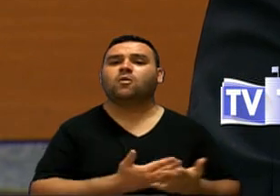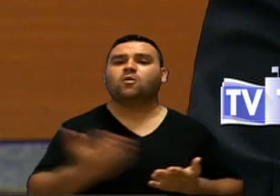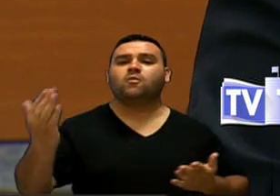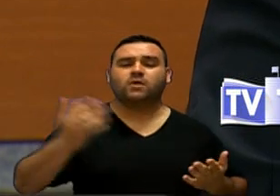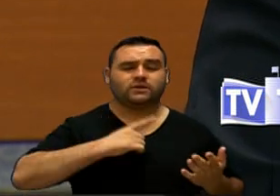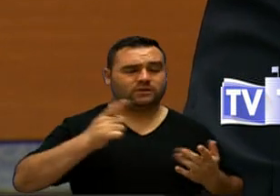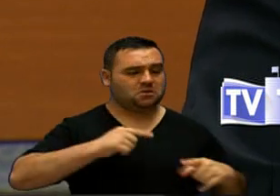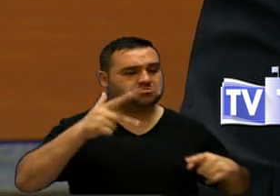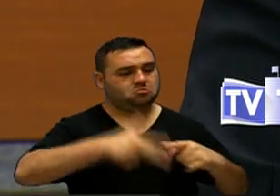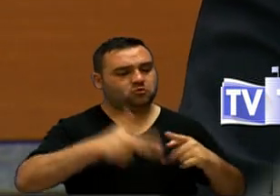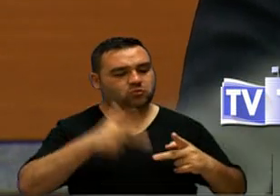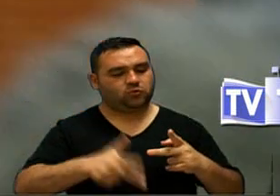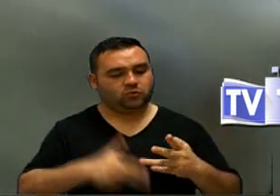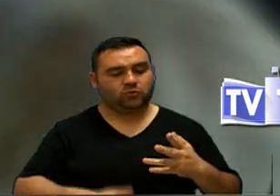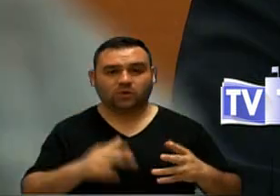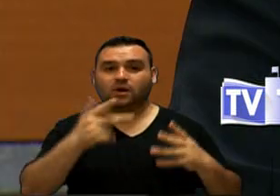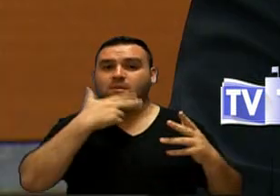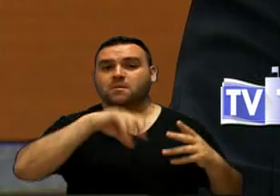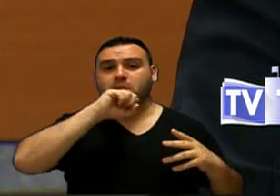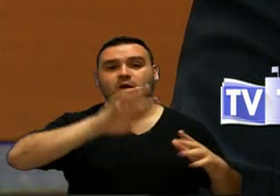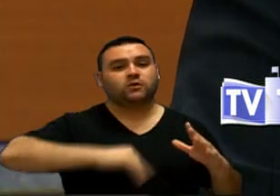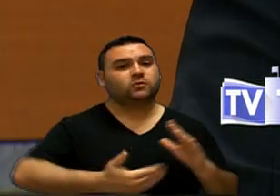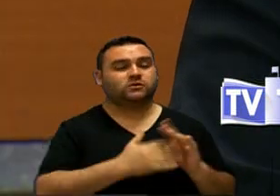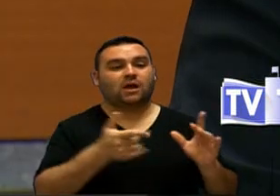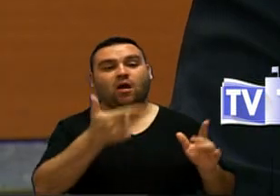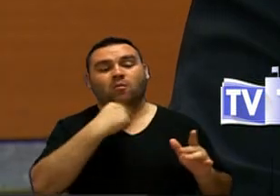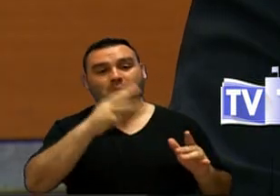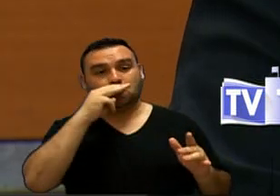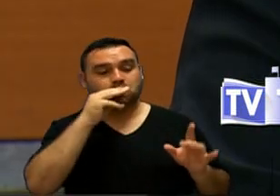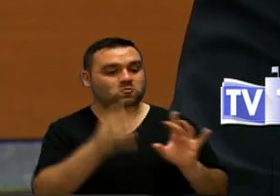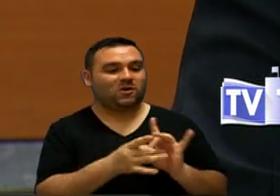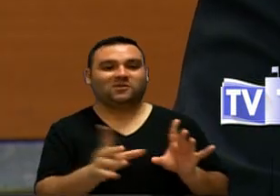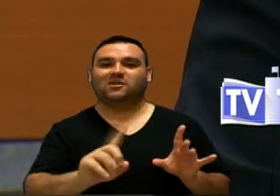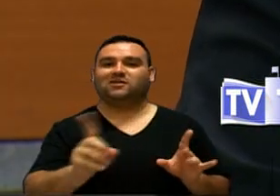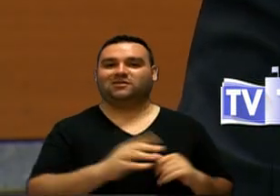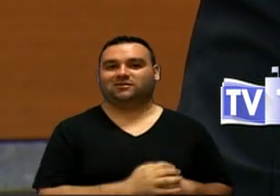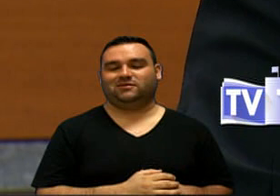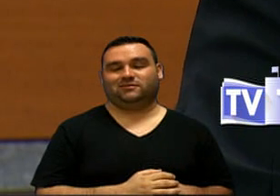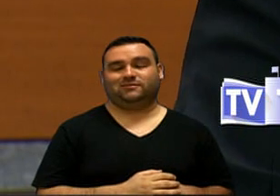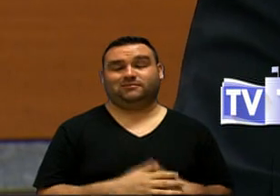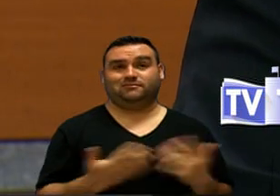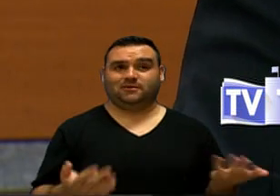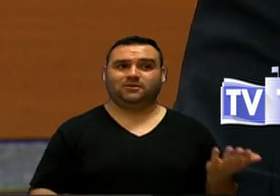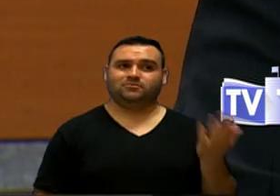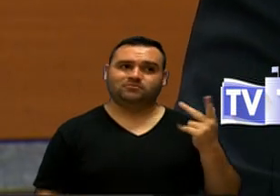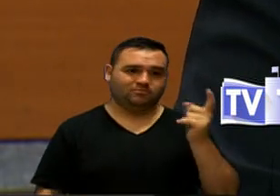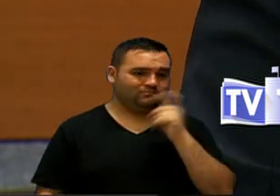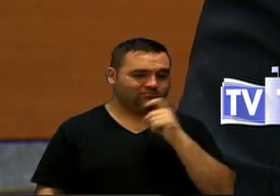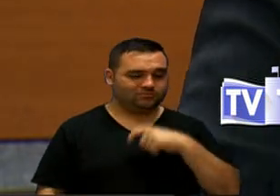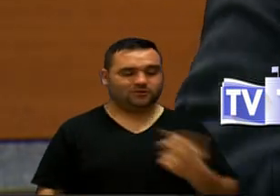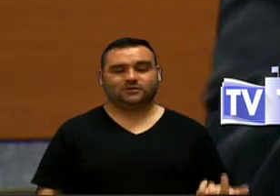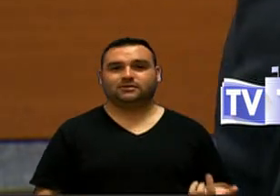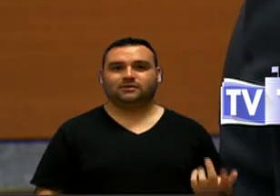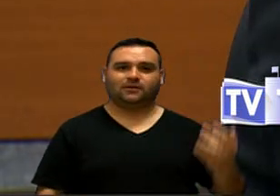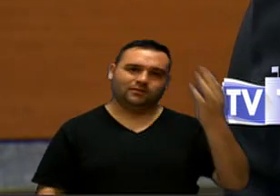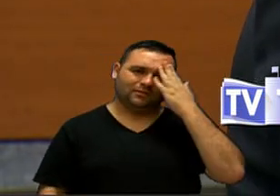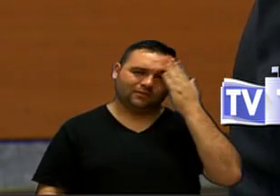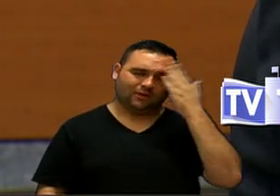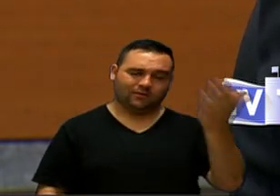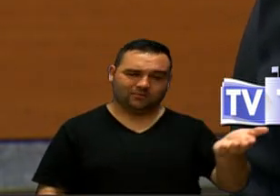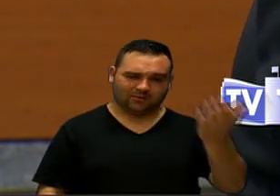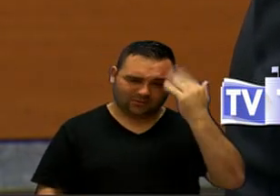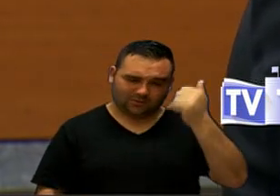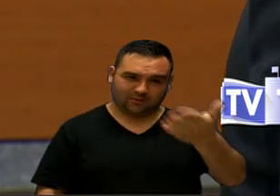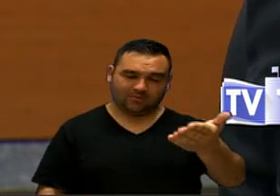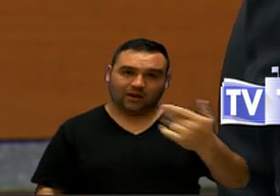Começaram a boicotar e falar para todos os pais que o Martinez não deixava dar aula de educação física, quando não foi verdade. Você sabe disso,